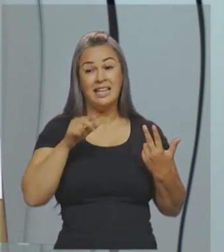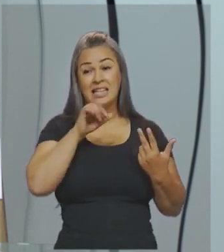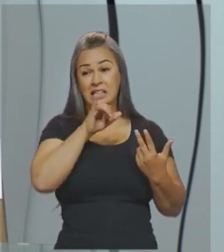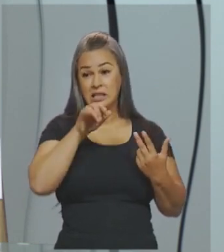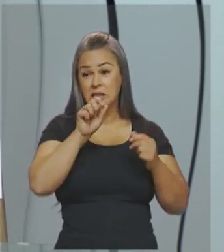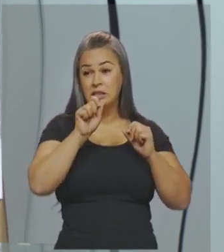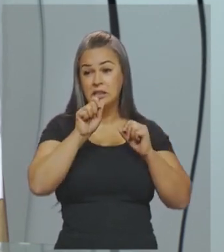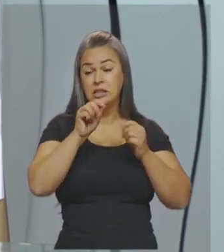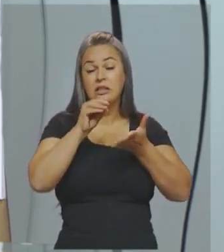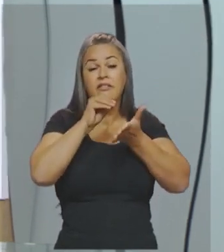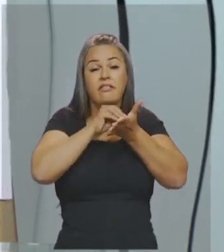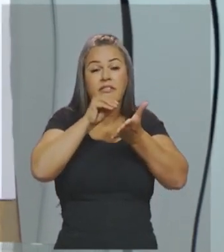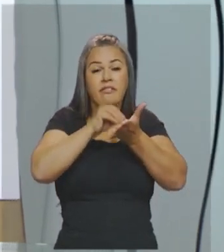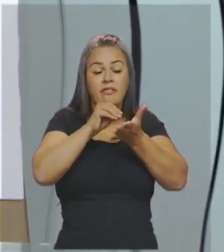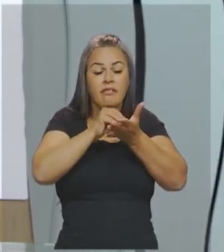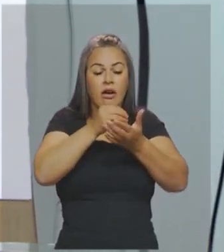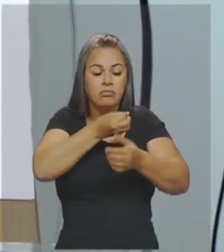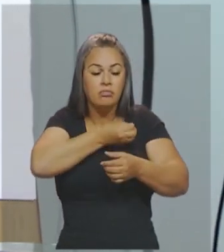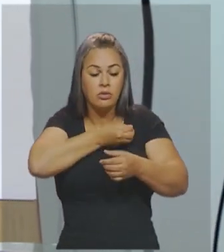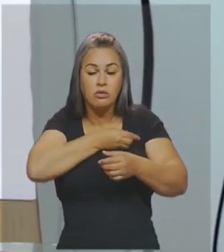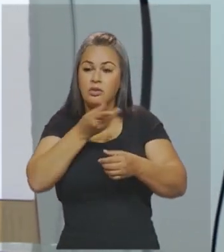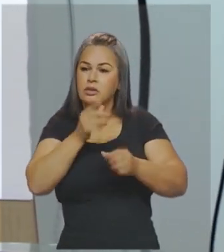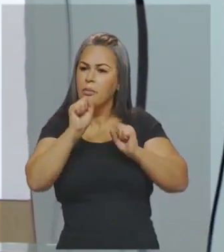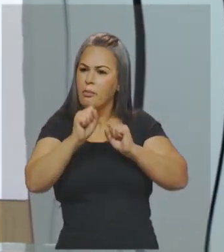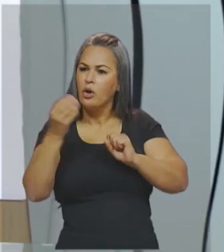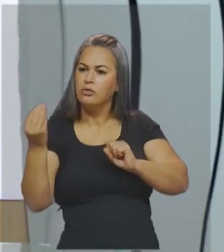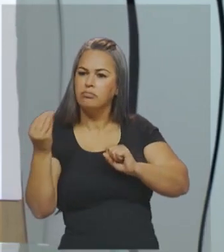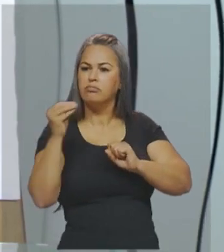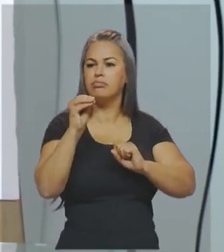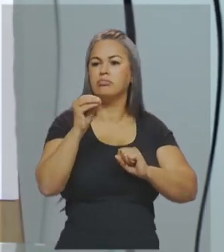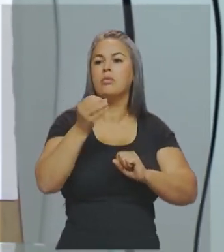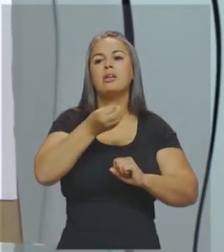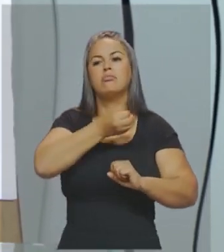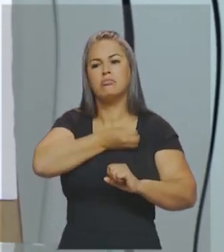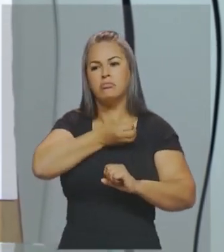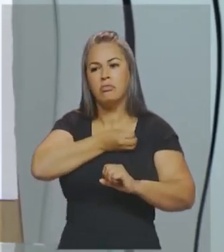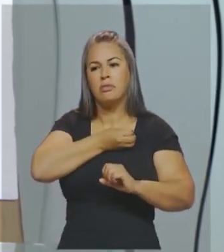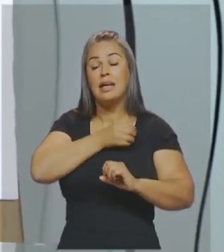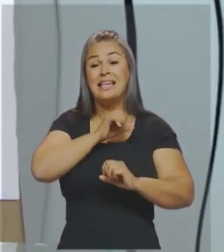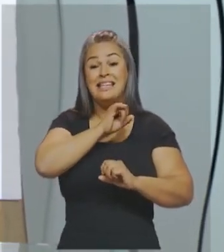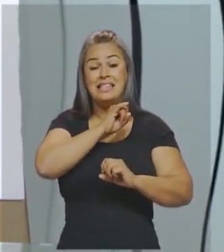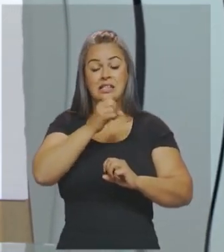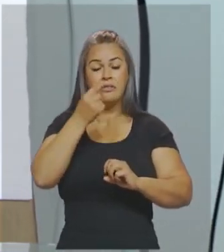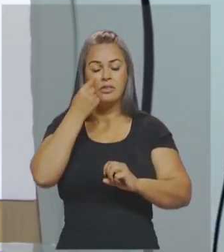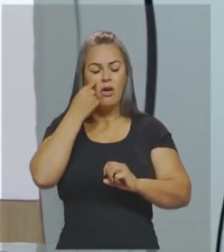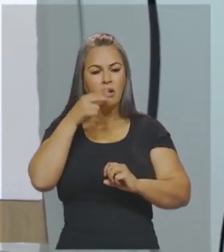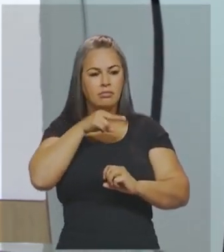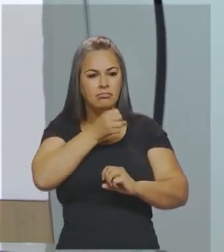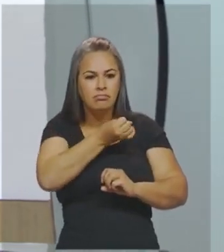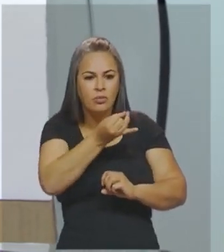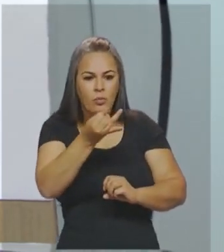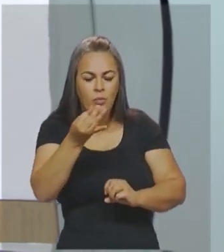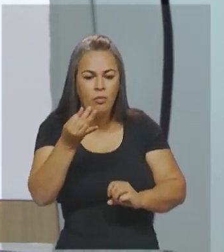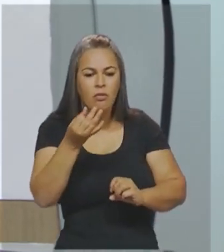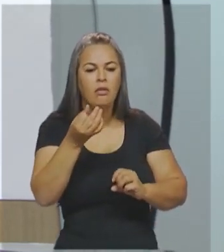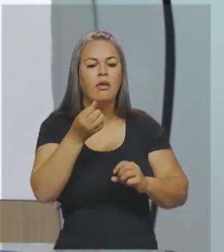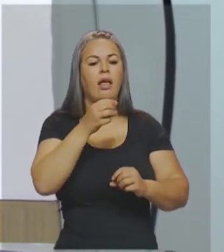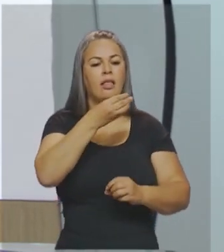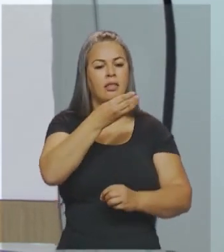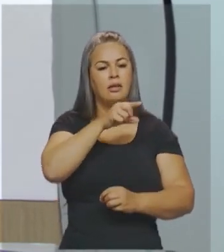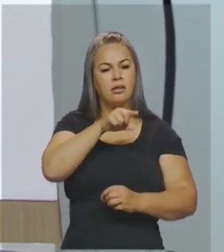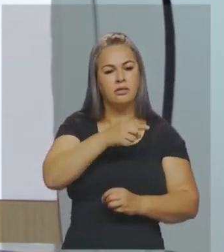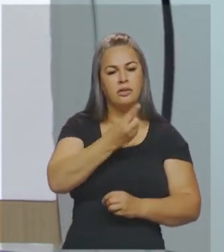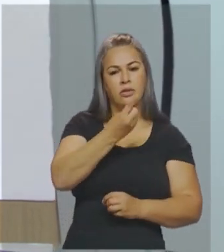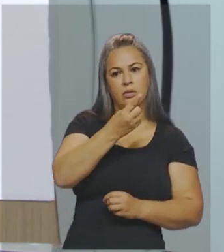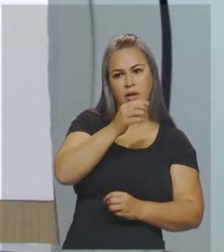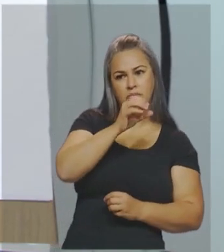quantidade de casas decimais. Quando você coloca todos com a mesma quantidade de casas decimais, fica até mais fácil de visualizar qual que é o maior, qual que é o